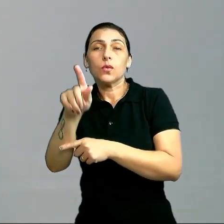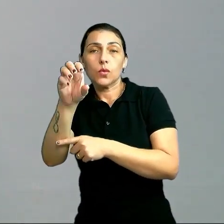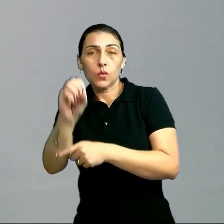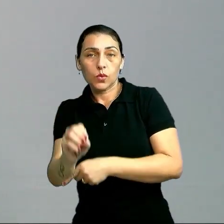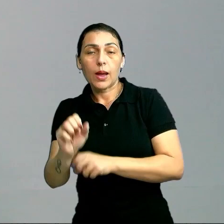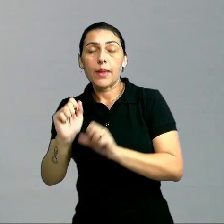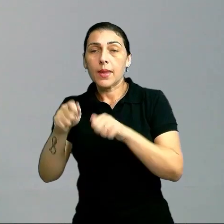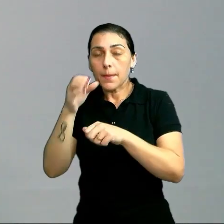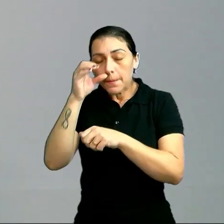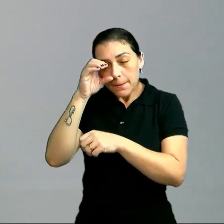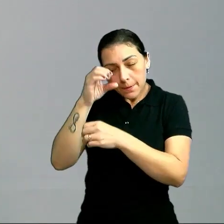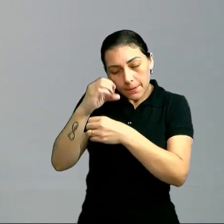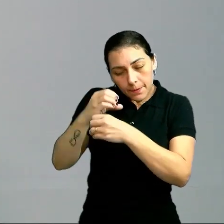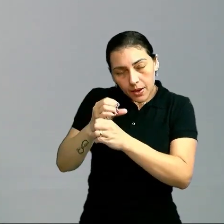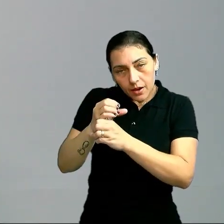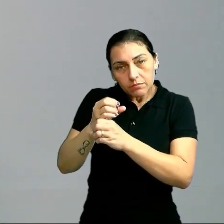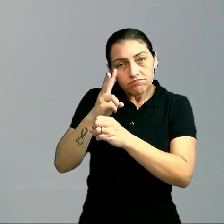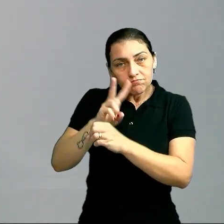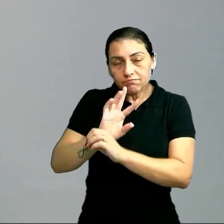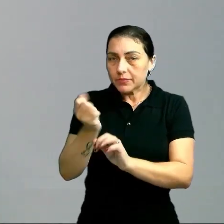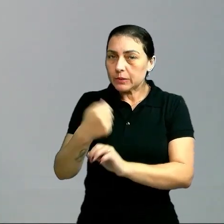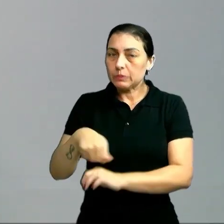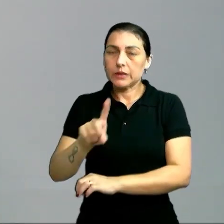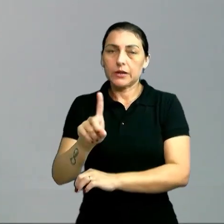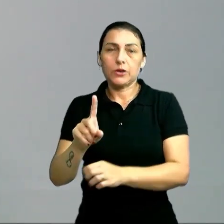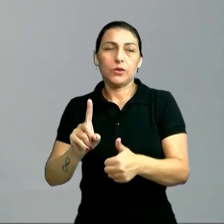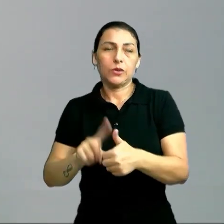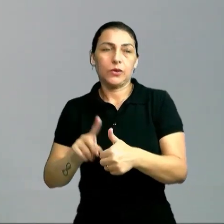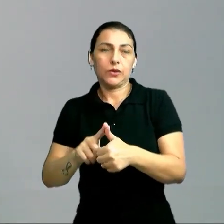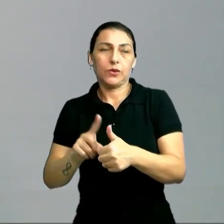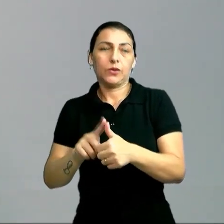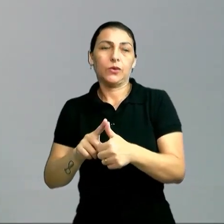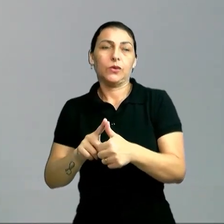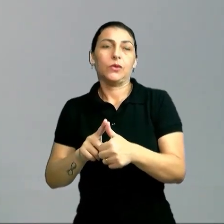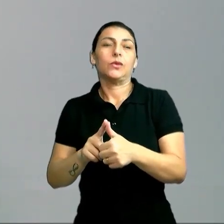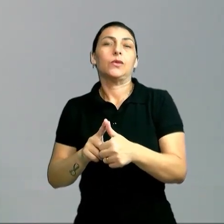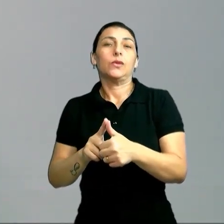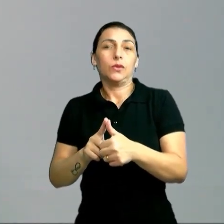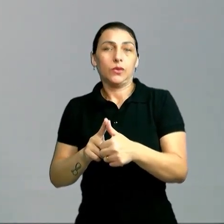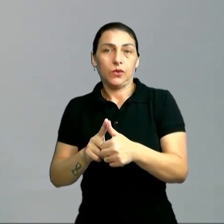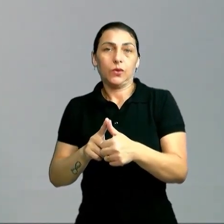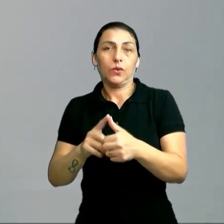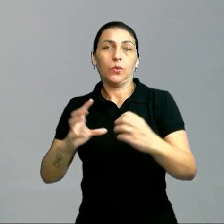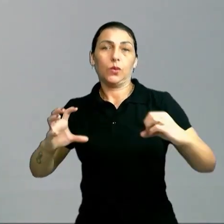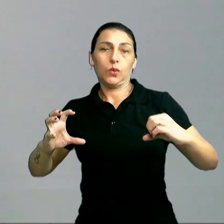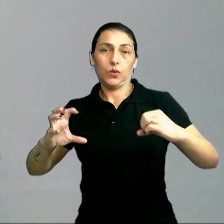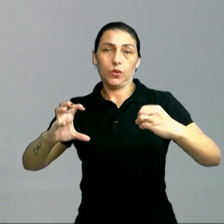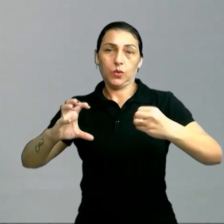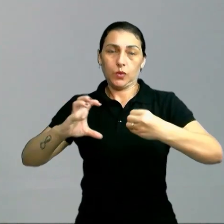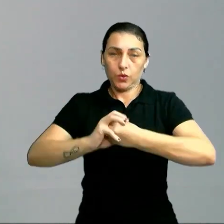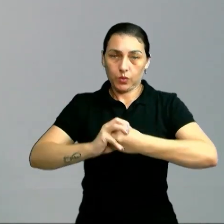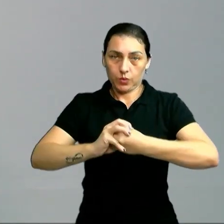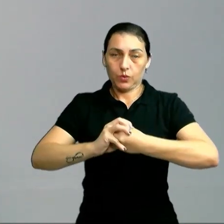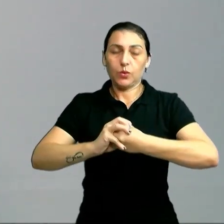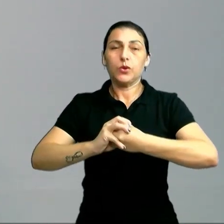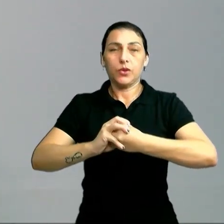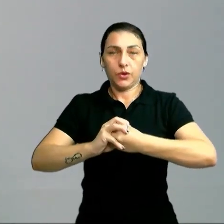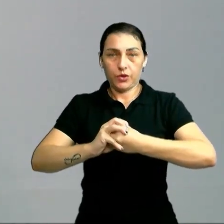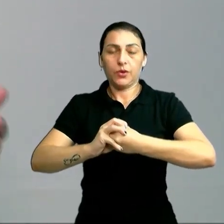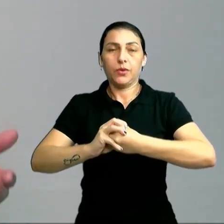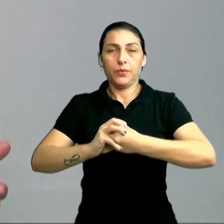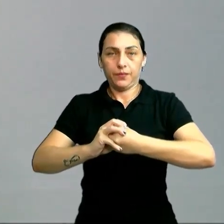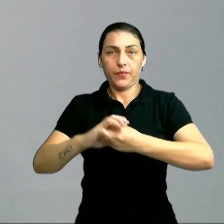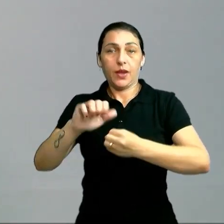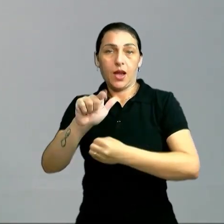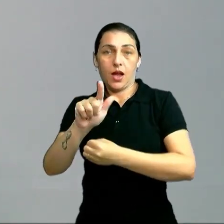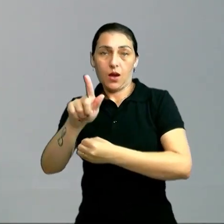olho nu. E quais são os outros 2? São os protistas ou protoctistas, que são dos protozoários e das algas, menos